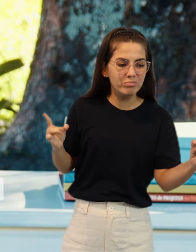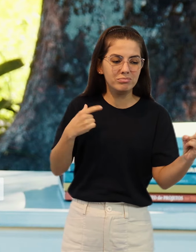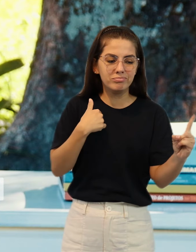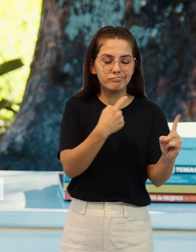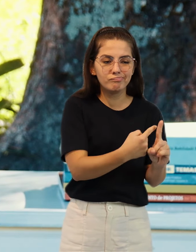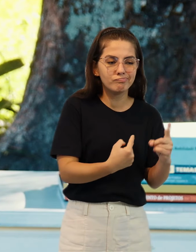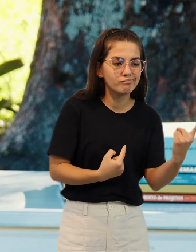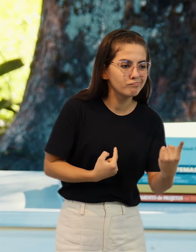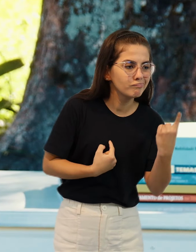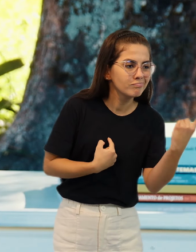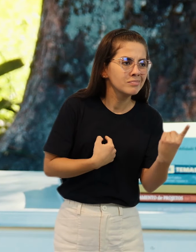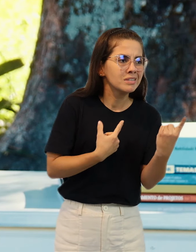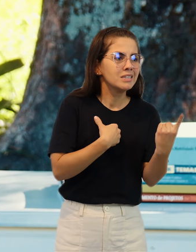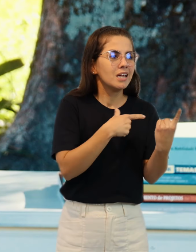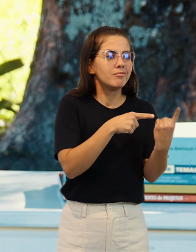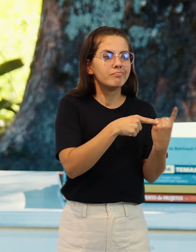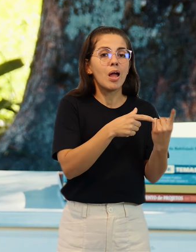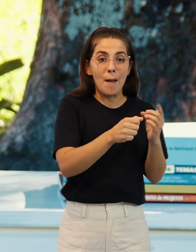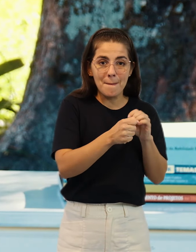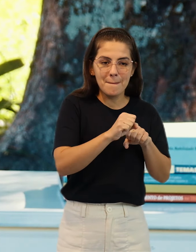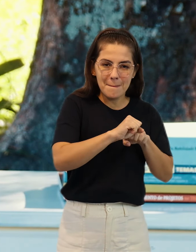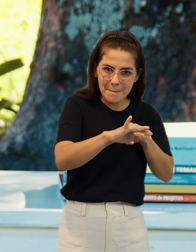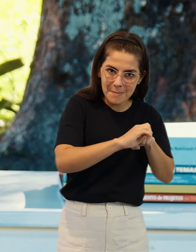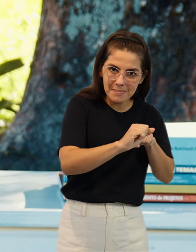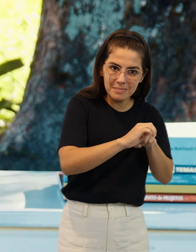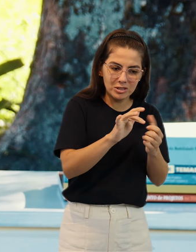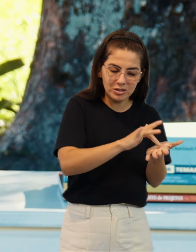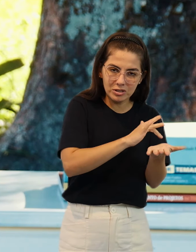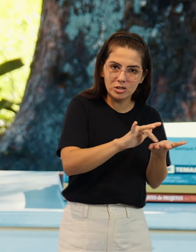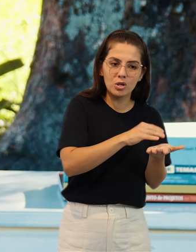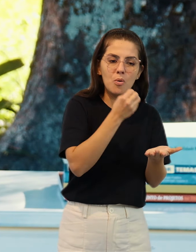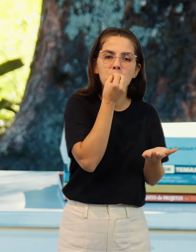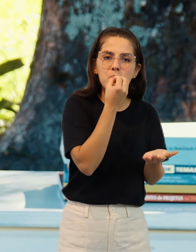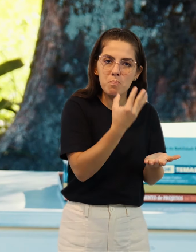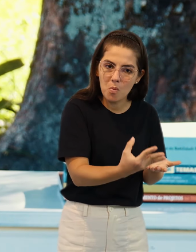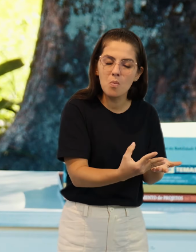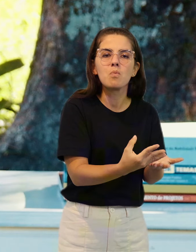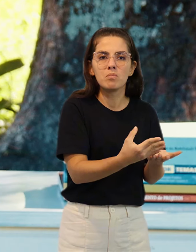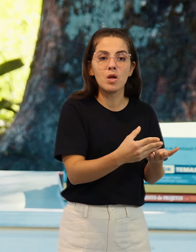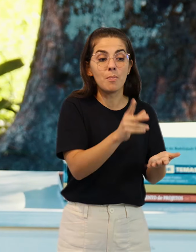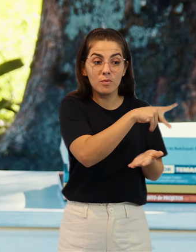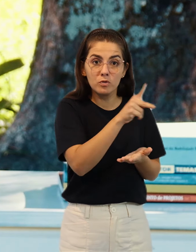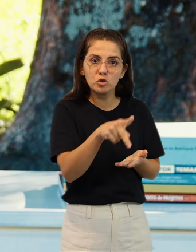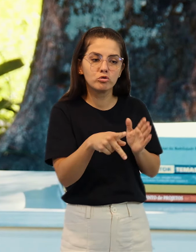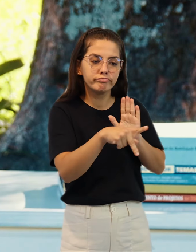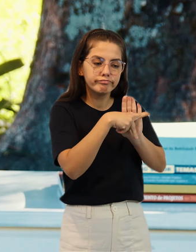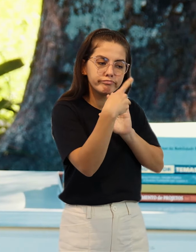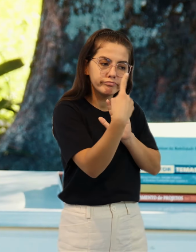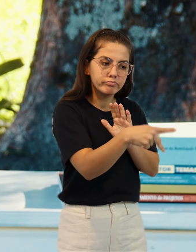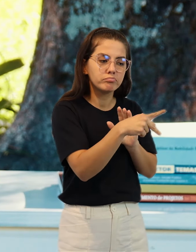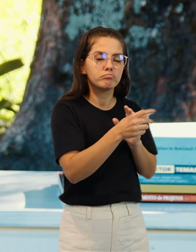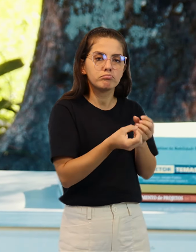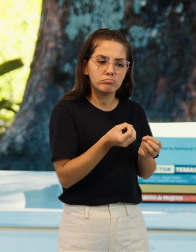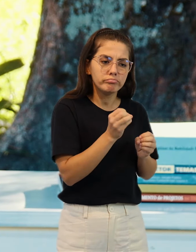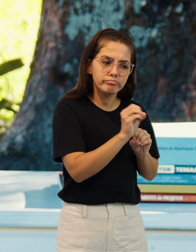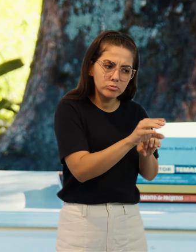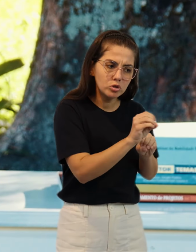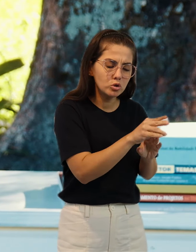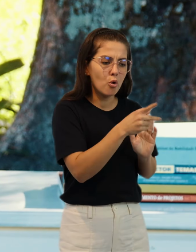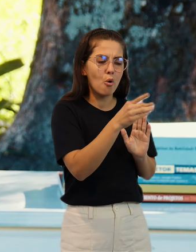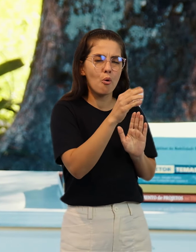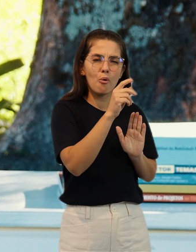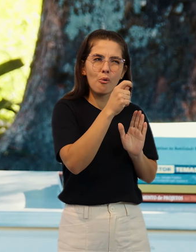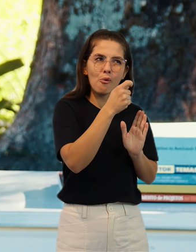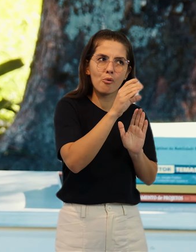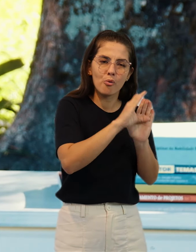muito isolada. A mídia digital foi bom, porque ali na mídia digital a professora ensinou a fazer currículo, ensinou a Júlia a ser